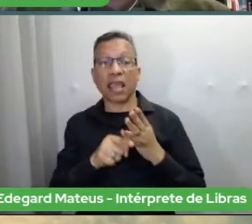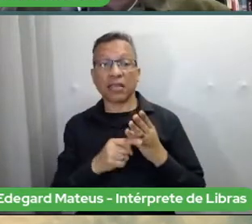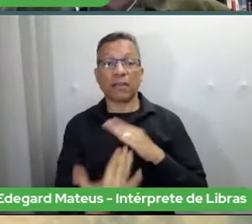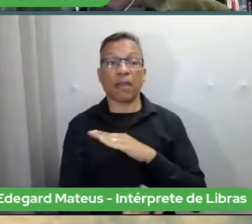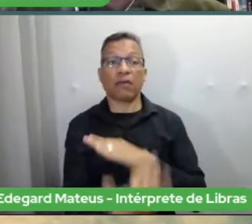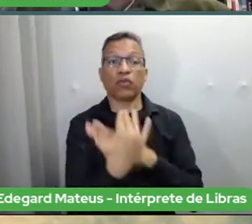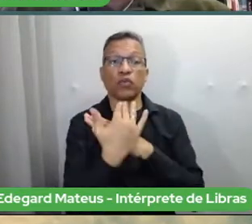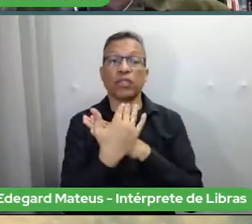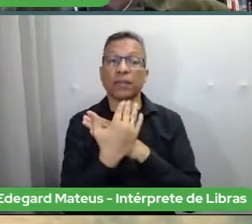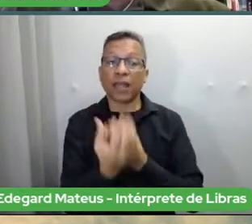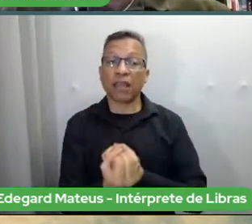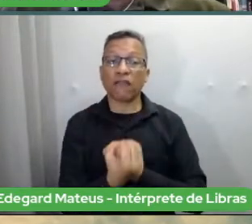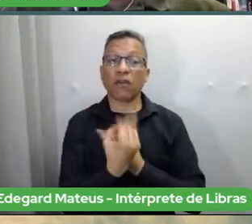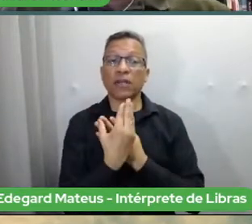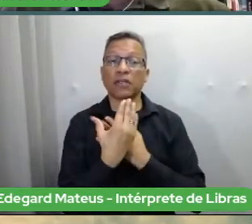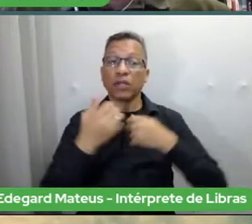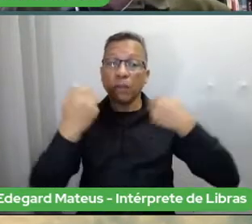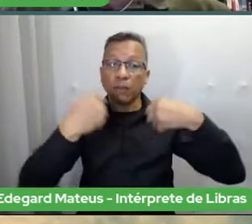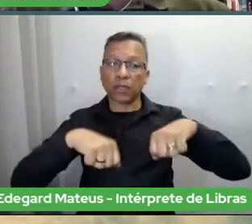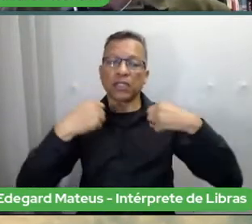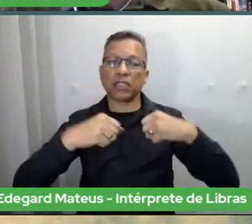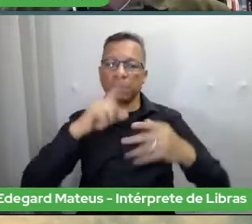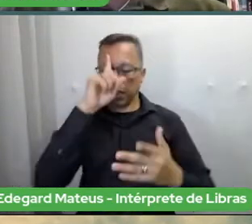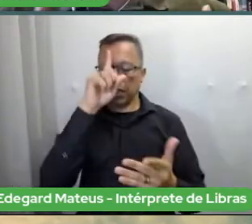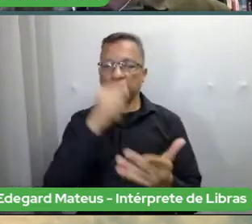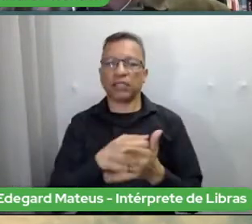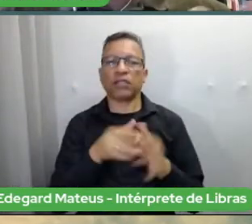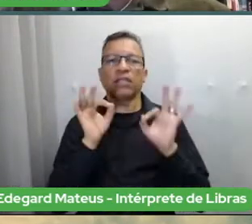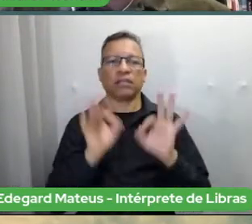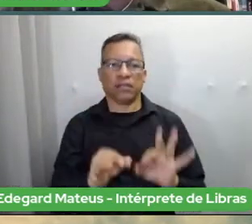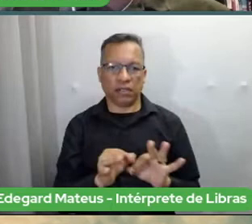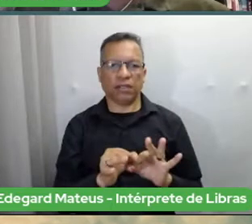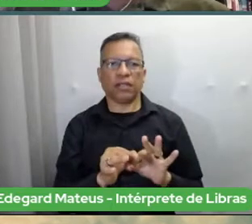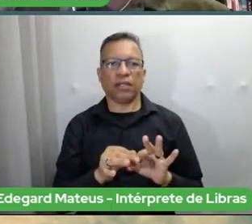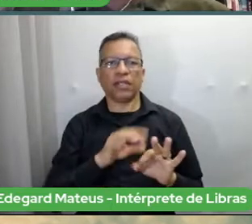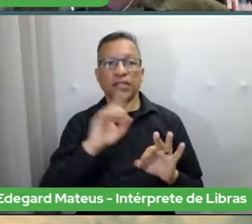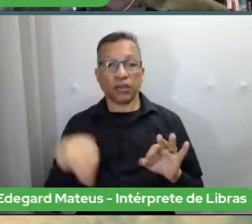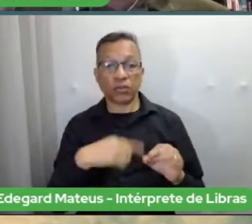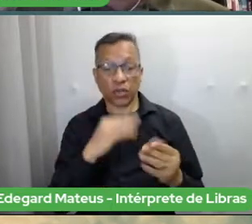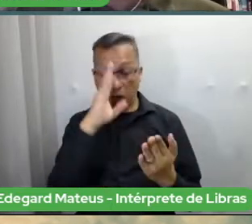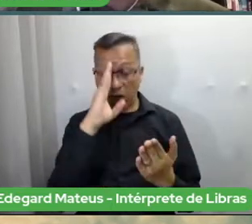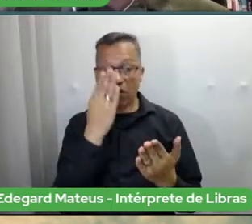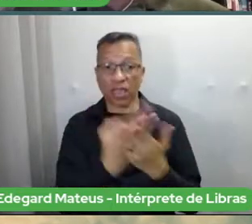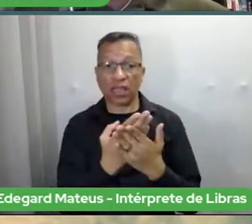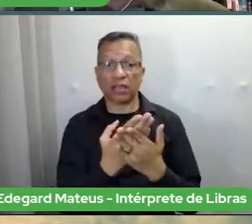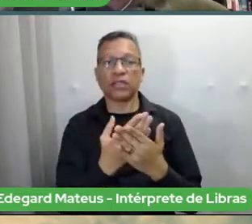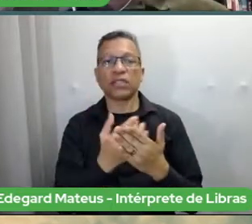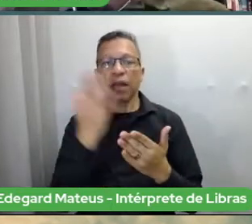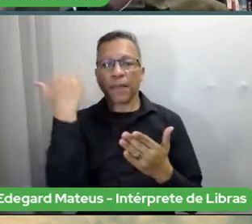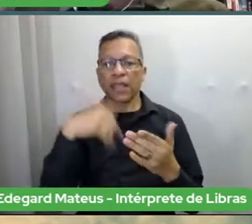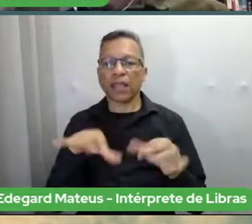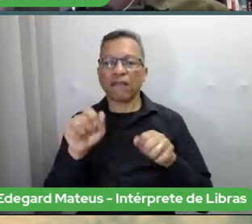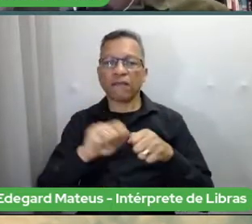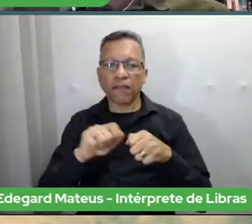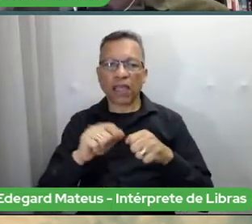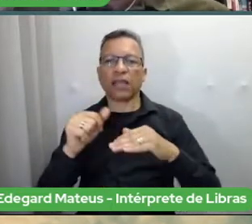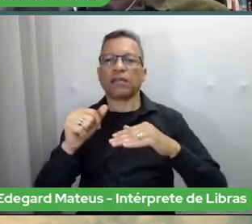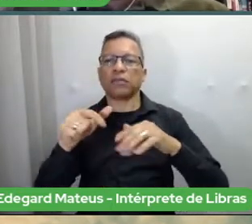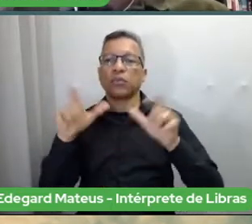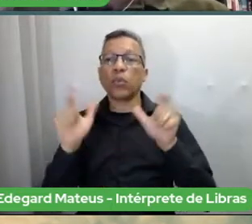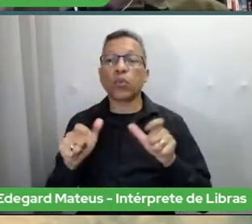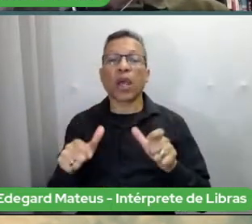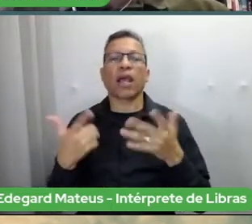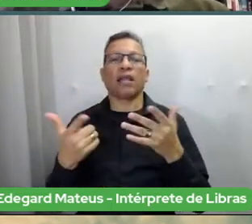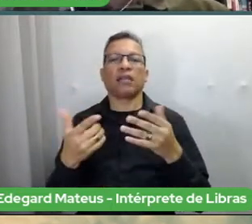que eu preciso para tomar uma decisão. E aí, com isso, nessa questão de confiabilidade, eu vou ter que saber de onde ele veio, quem produziu, qual a versão mais recente